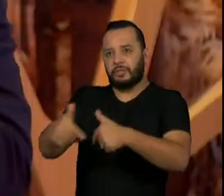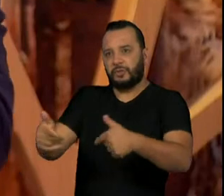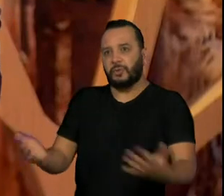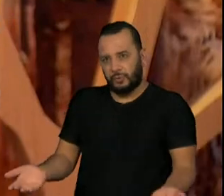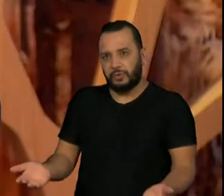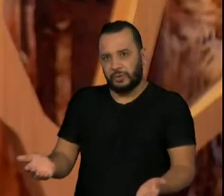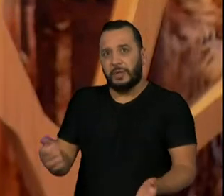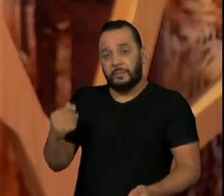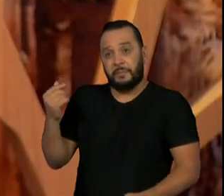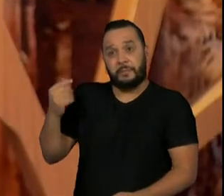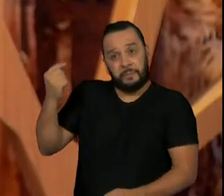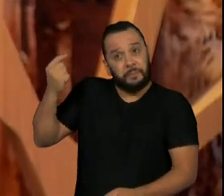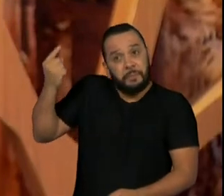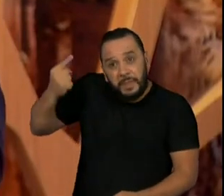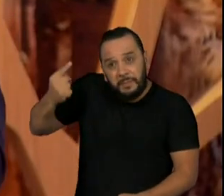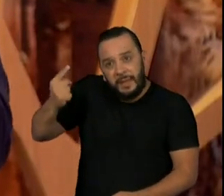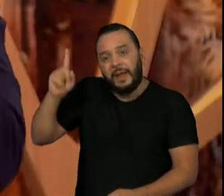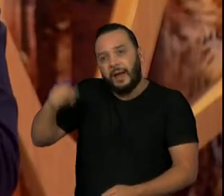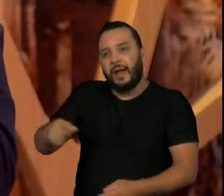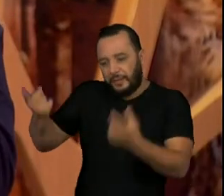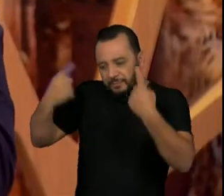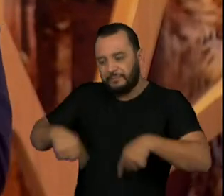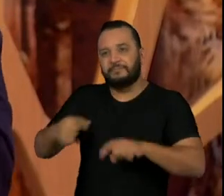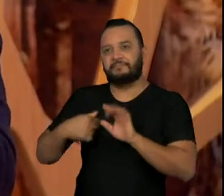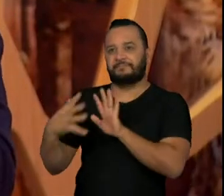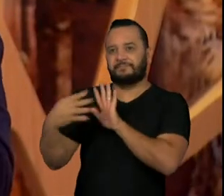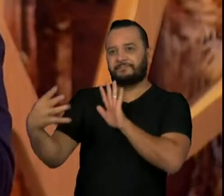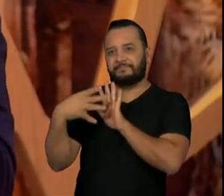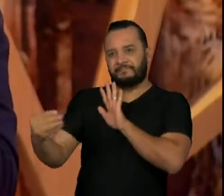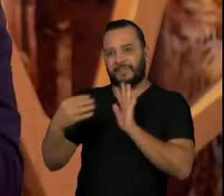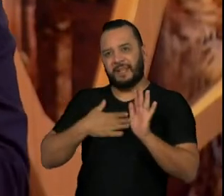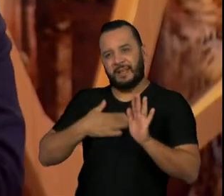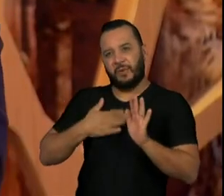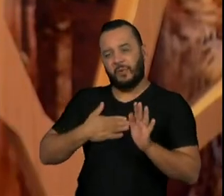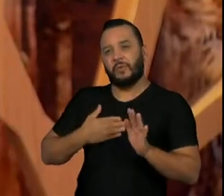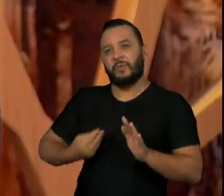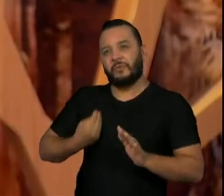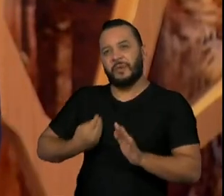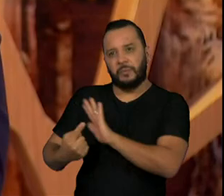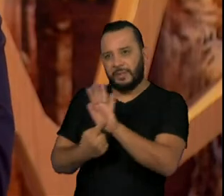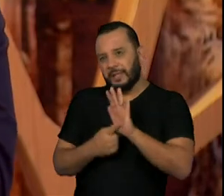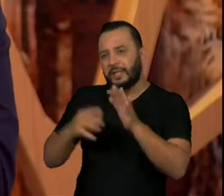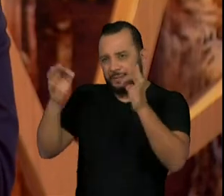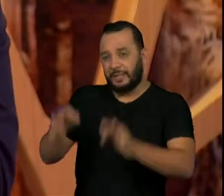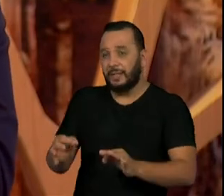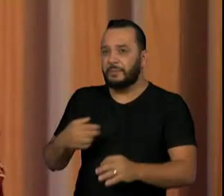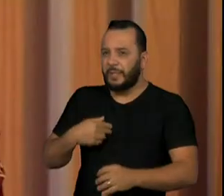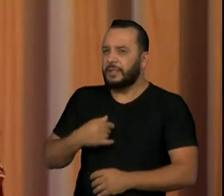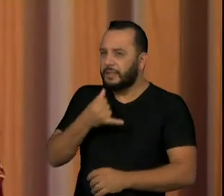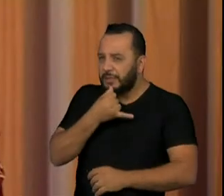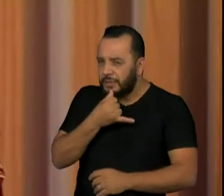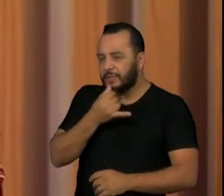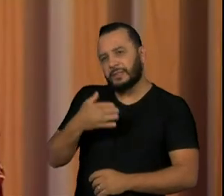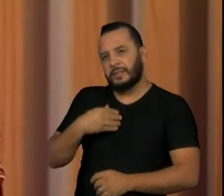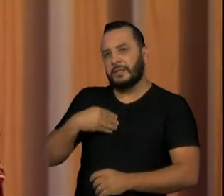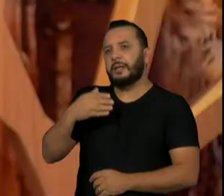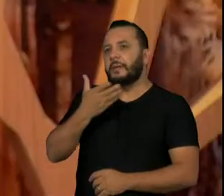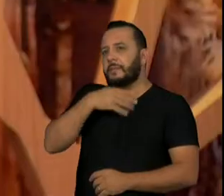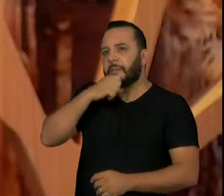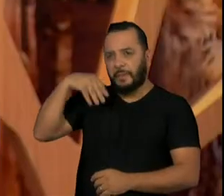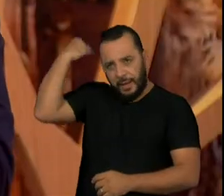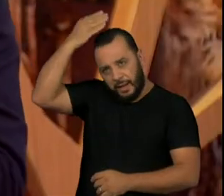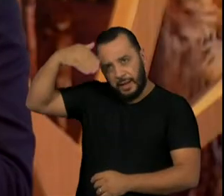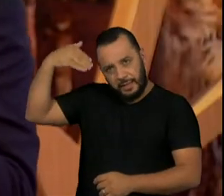A primeira doutrina da minha igreja chama-se Rodrigo Silva. Eu tenho essa consciência. E eu lamento muito, pai, pelas discriminações que